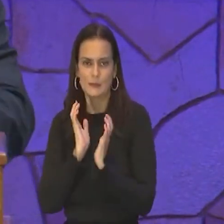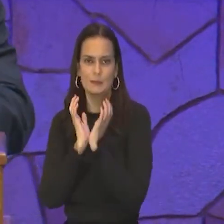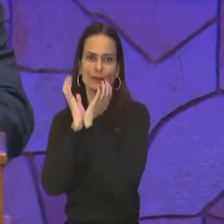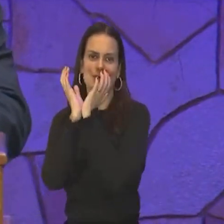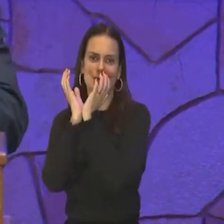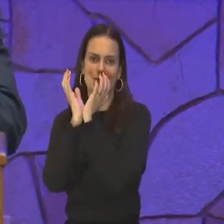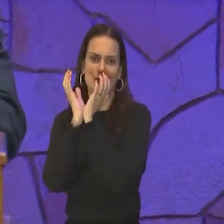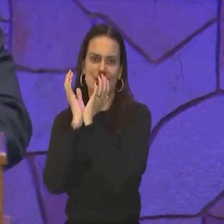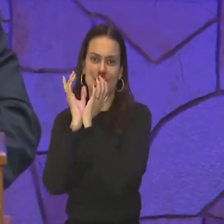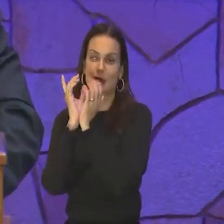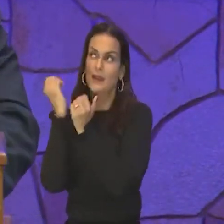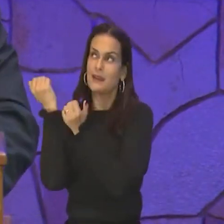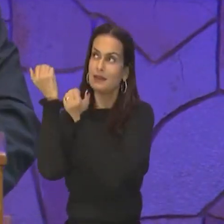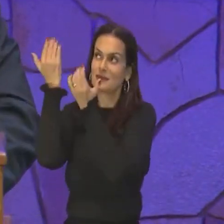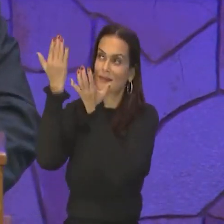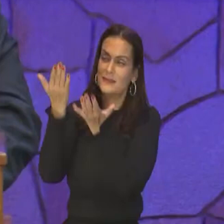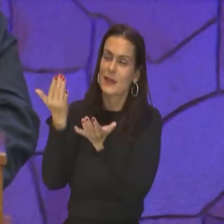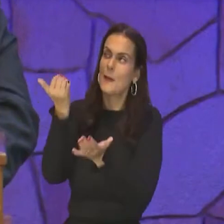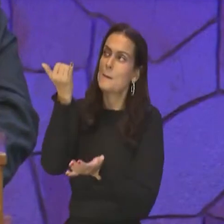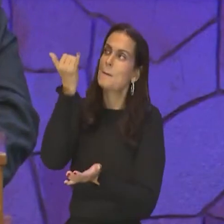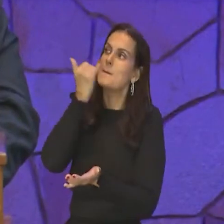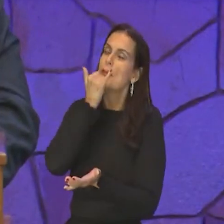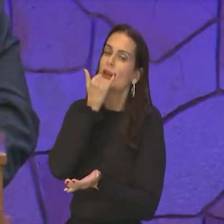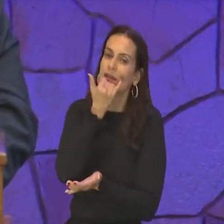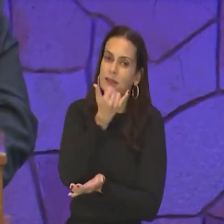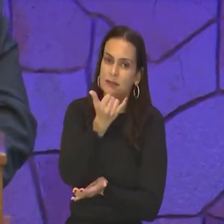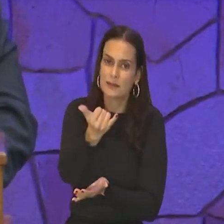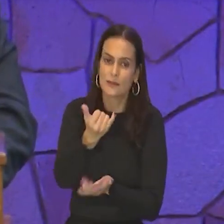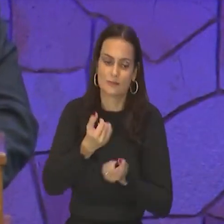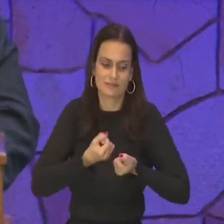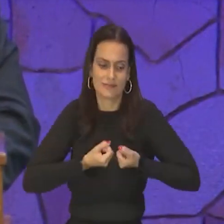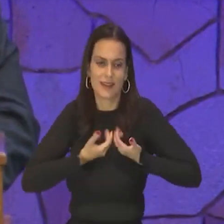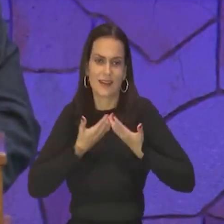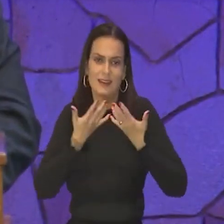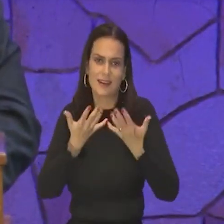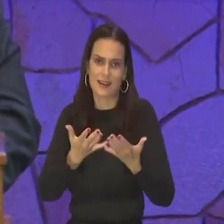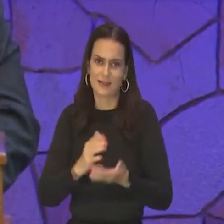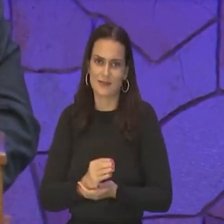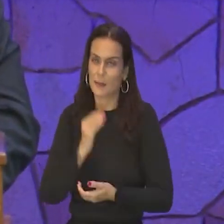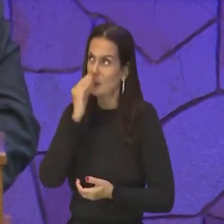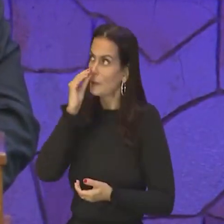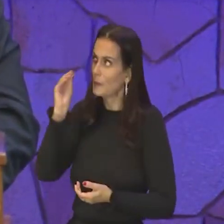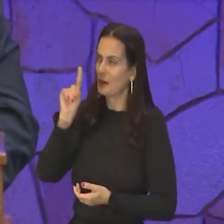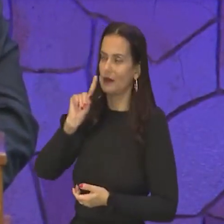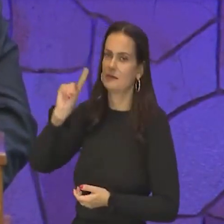Esse é o perdão e a graça de Deus por nós. Não despreze isso.